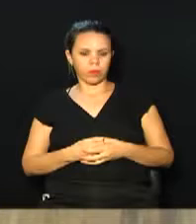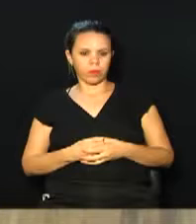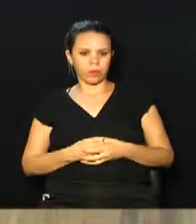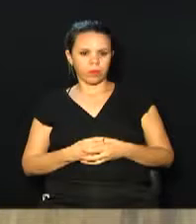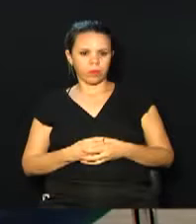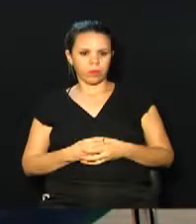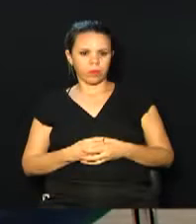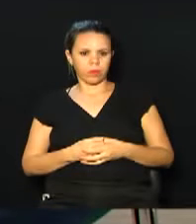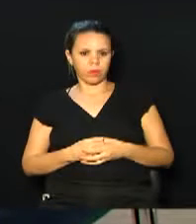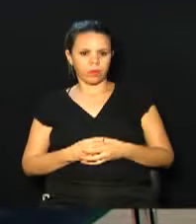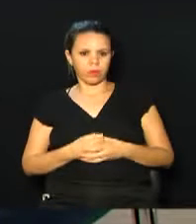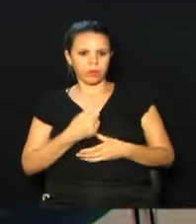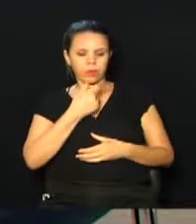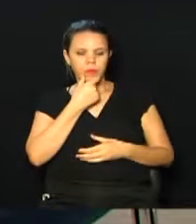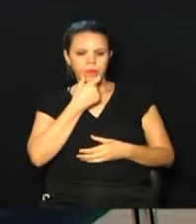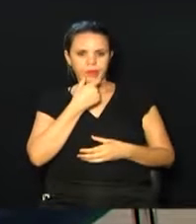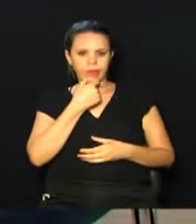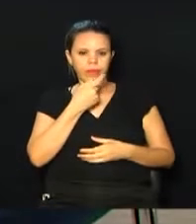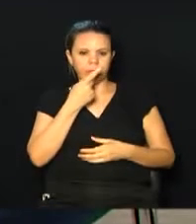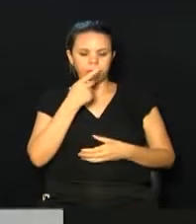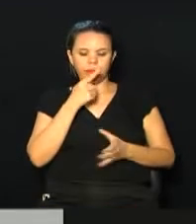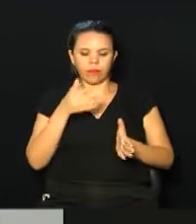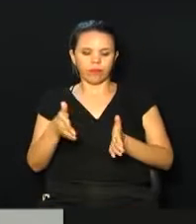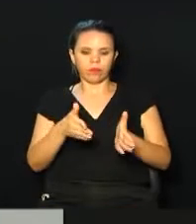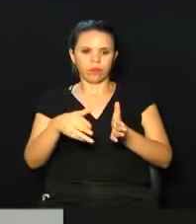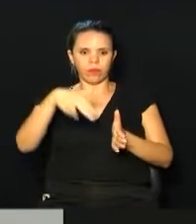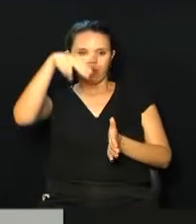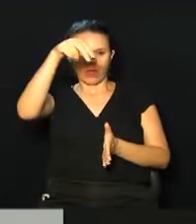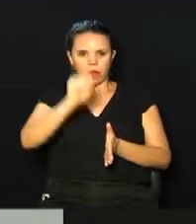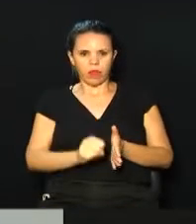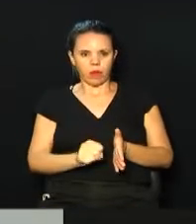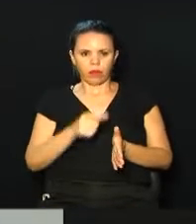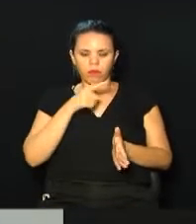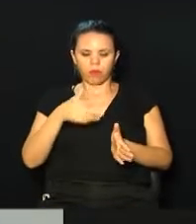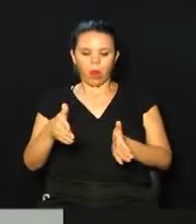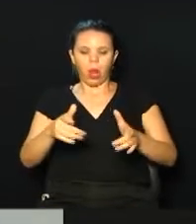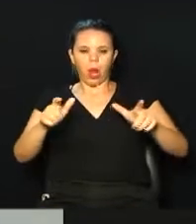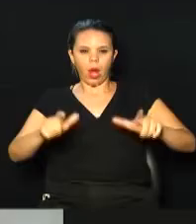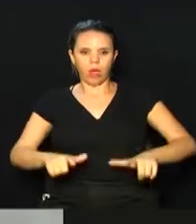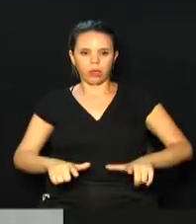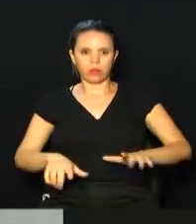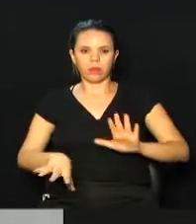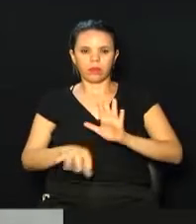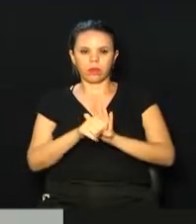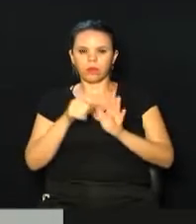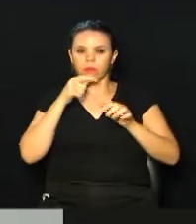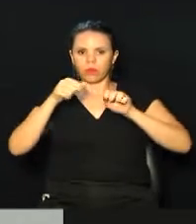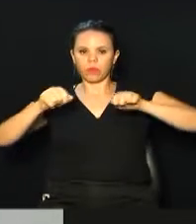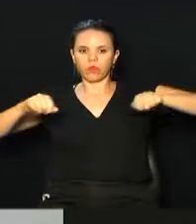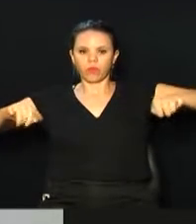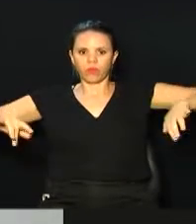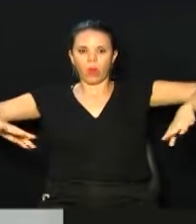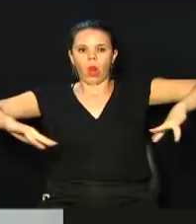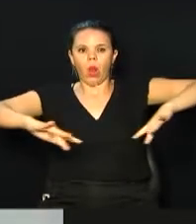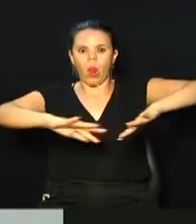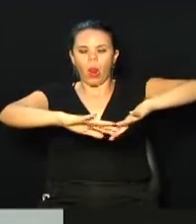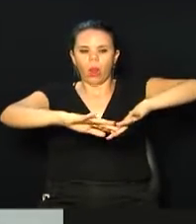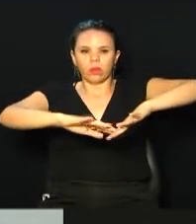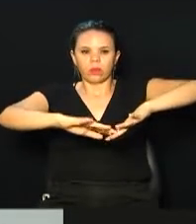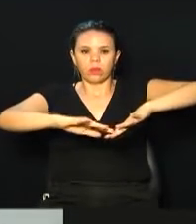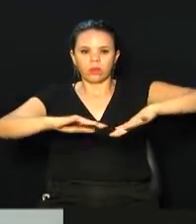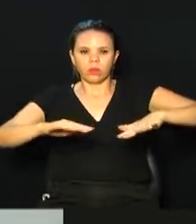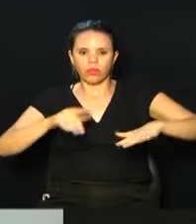Bem, esse piscinão da Norte-Sul, que recebe as águas da Norte-Sul e da Orozimbo